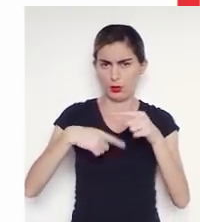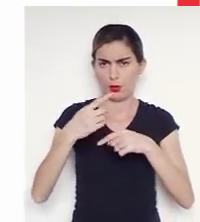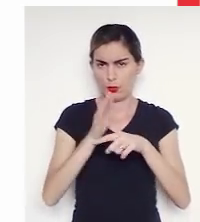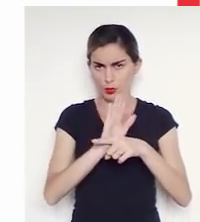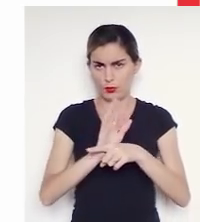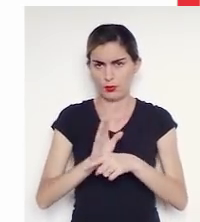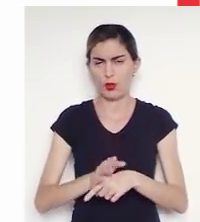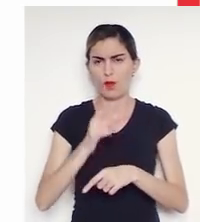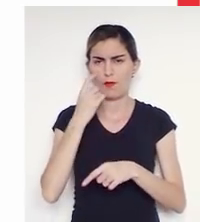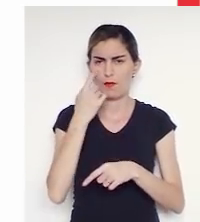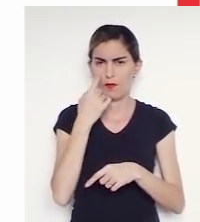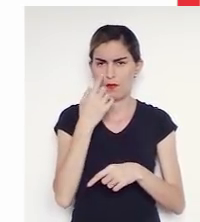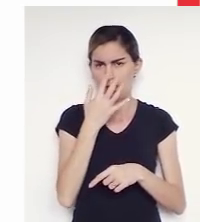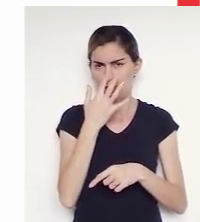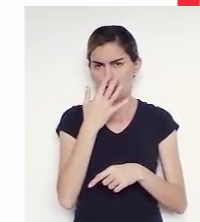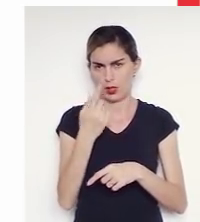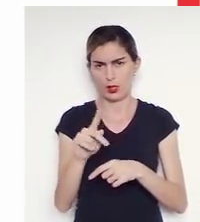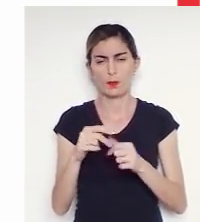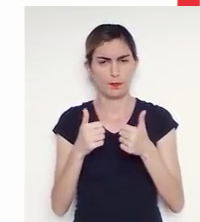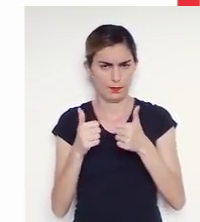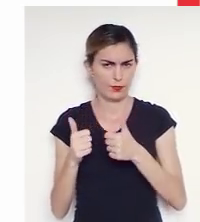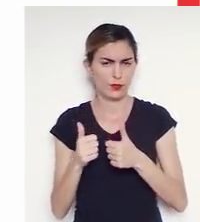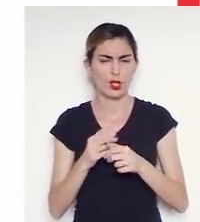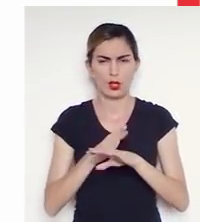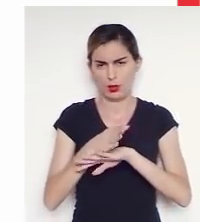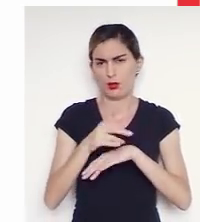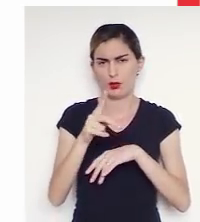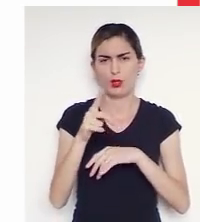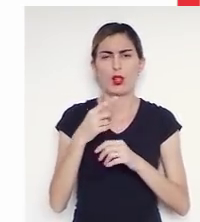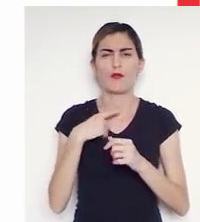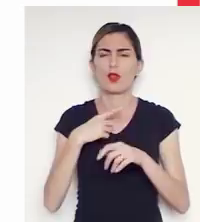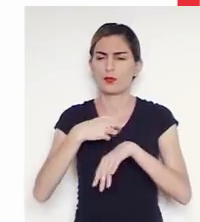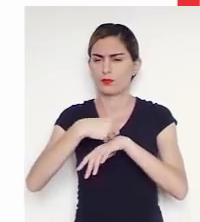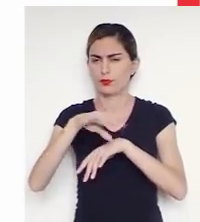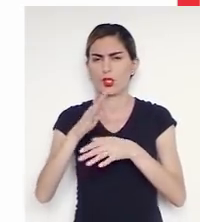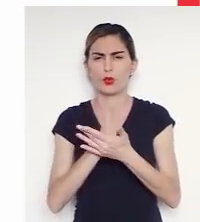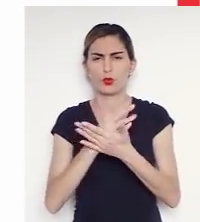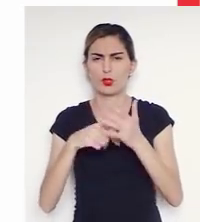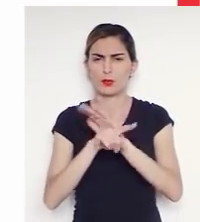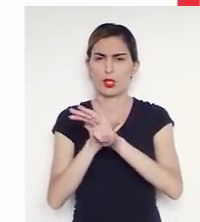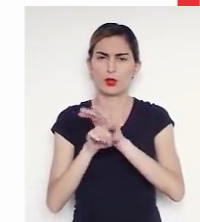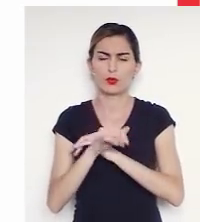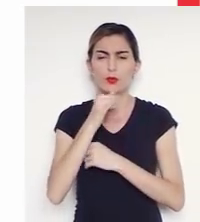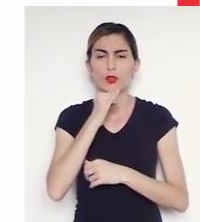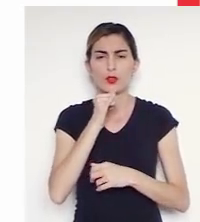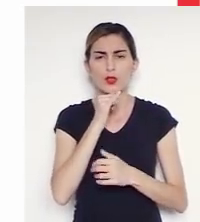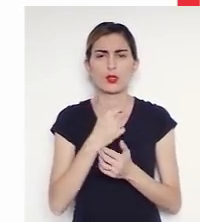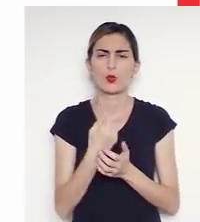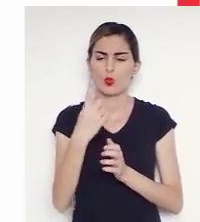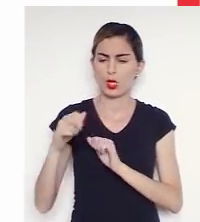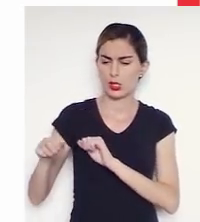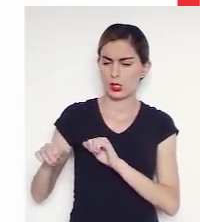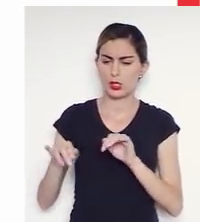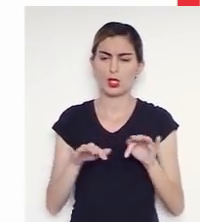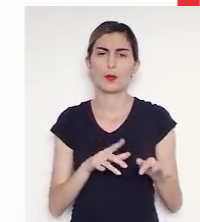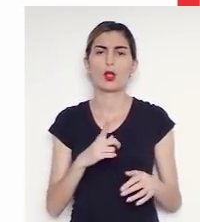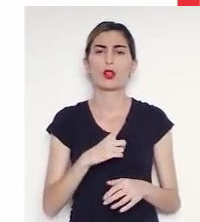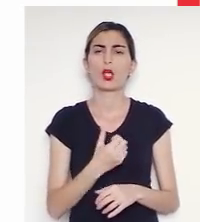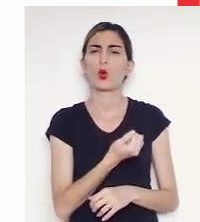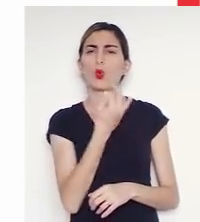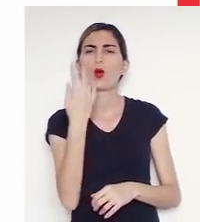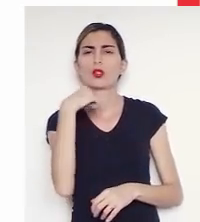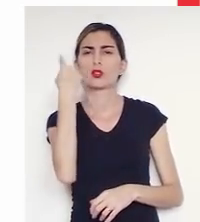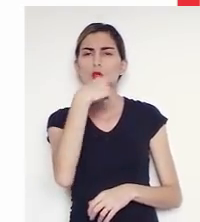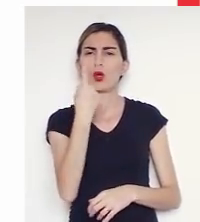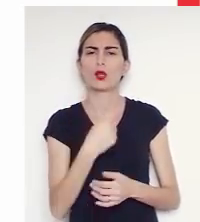dessa videoaula, dar uma olhada lá, tá bom? Dá uma sacada lá e ele vai trazer algumas perguntas. Por exemplo, uma semana tem